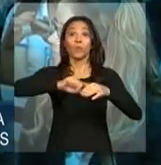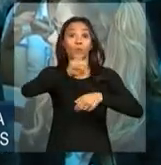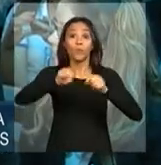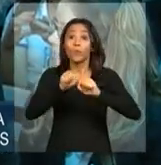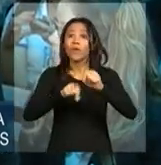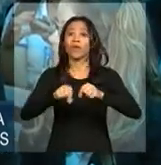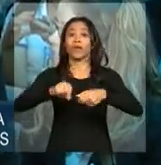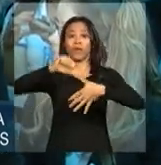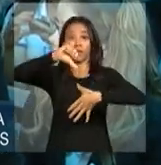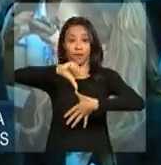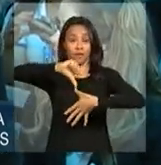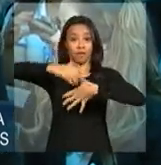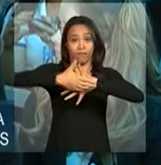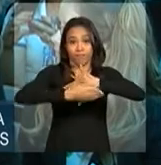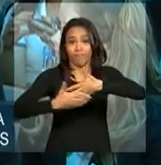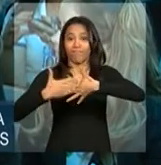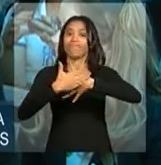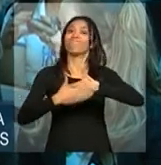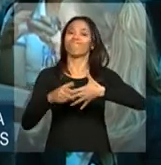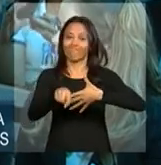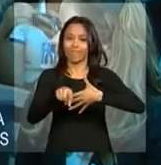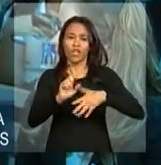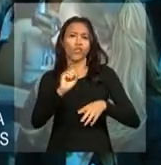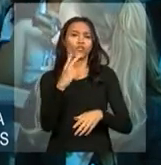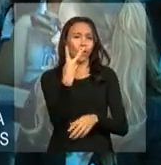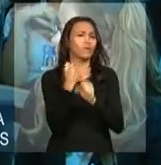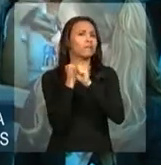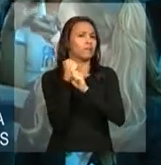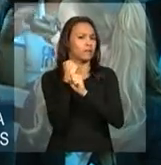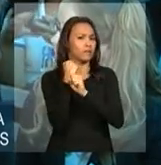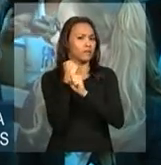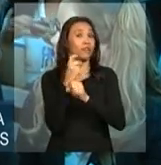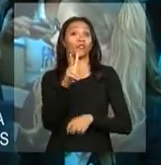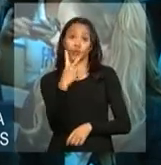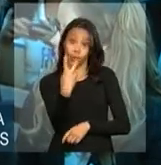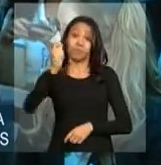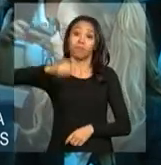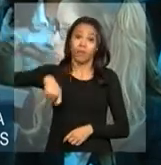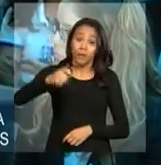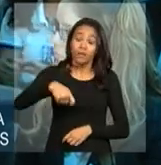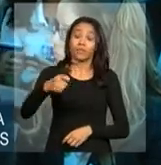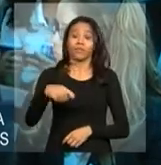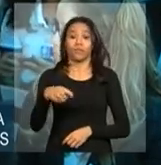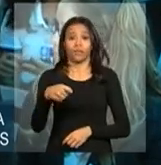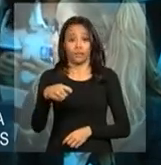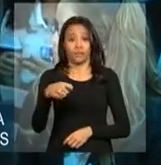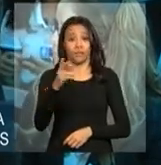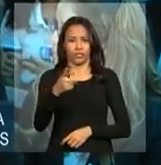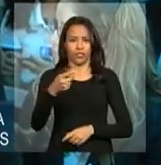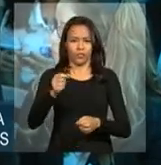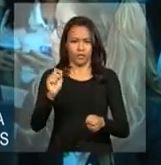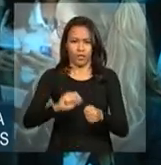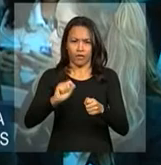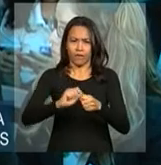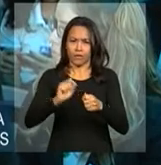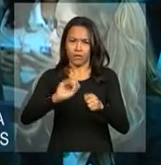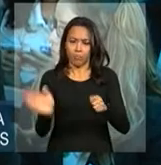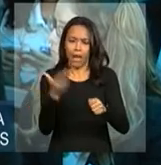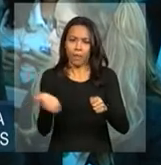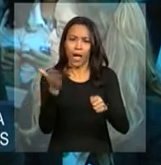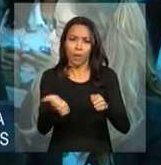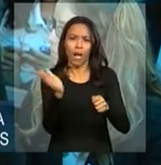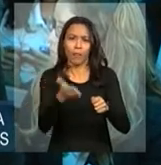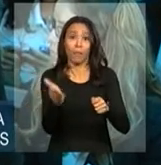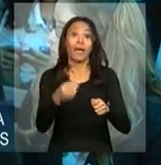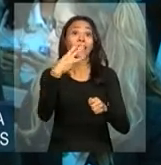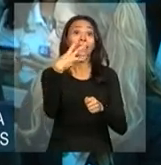Latina no setor. Em apenas dois meses, né, de fabricação, ela já conseguiu chegar a uma marca